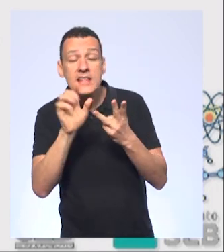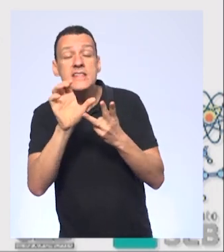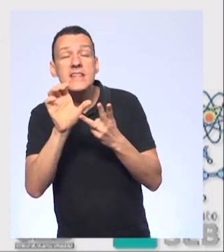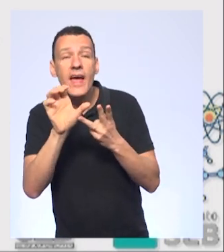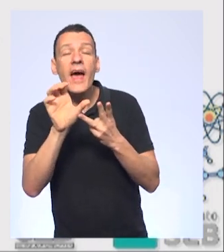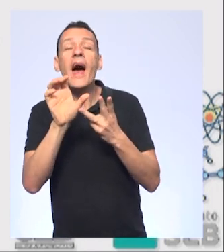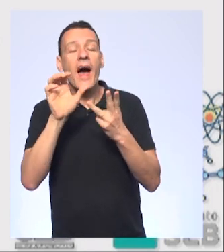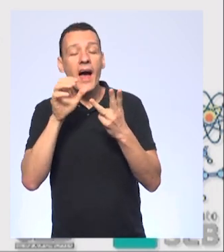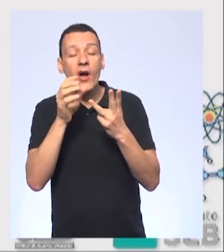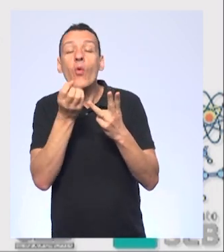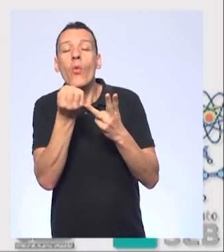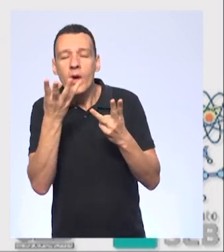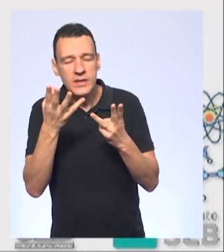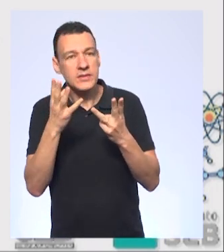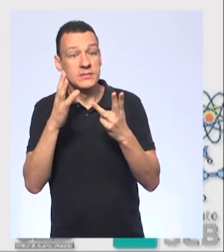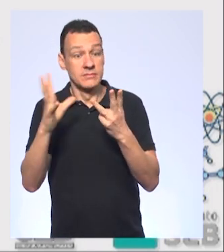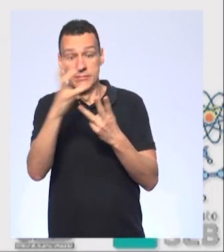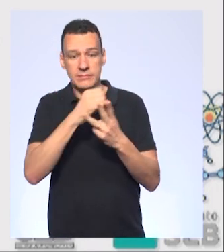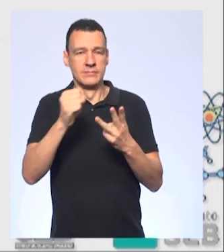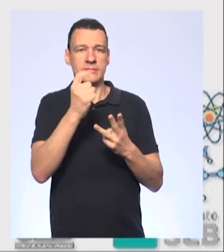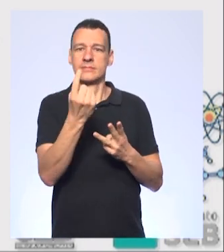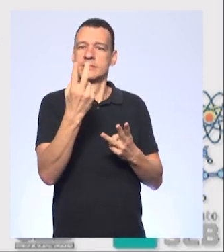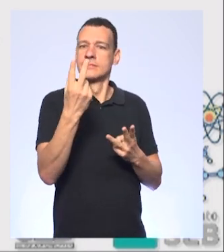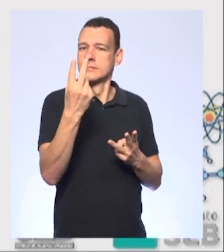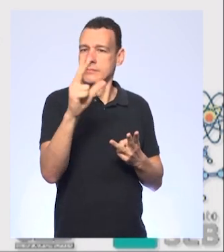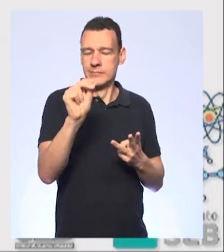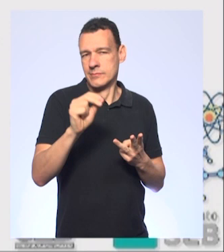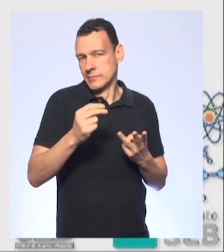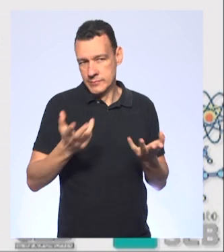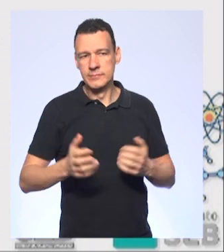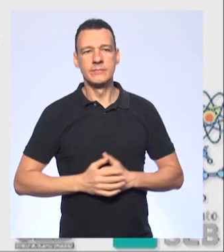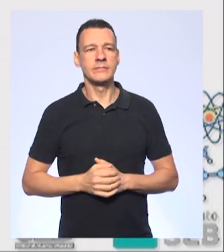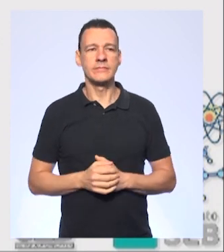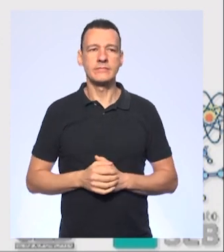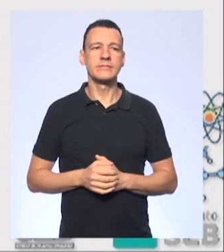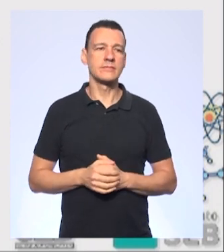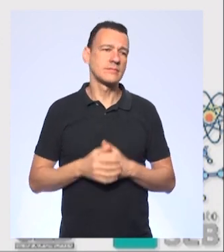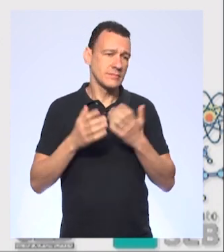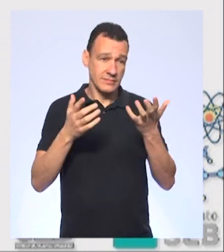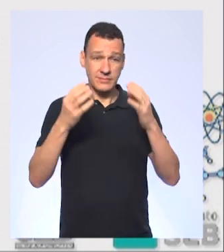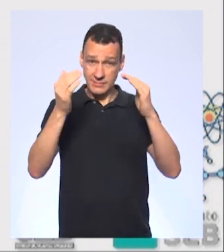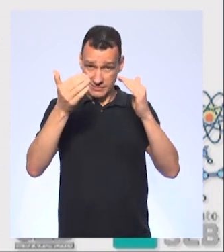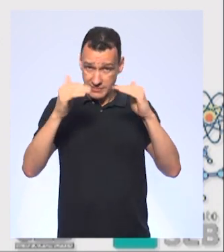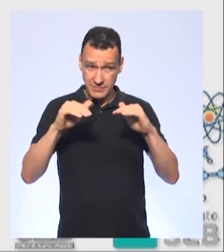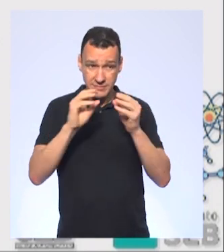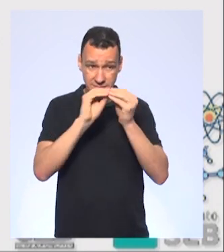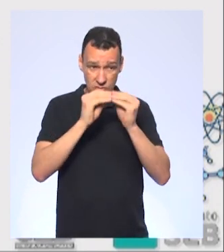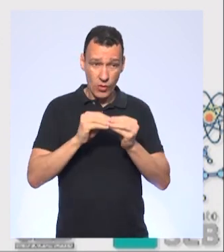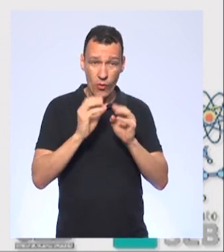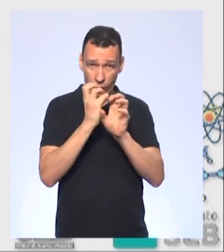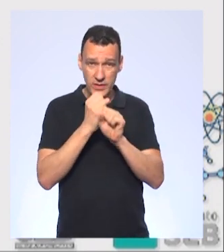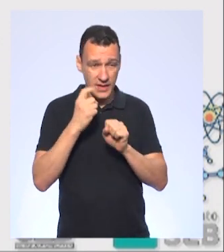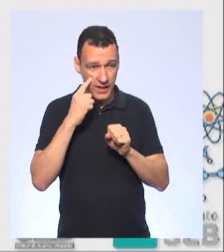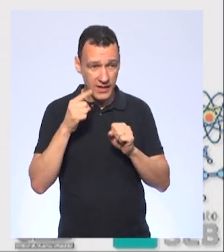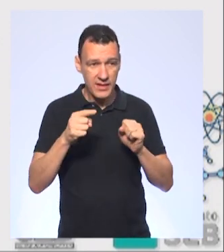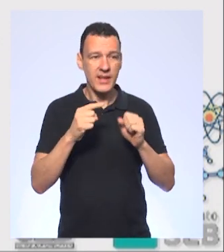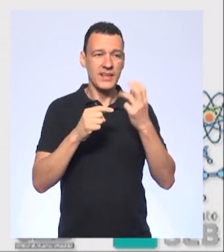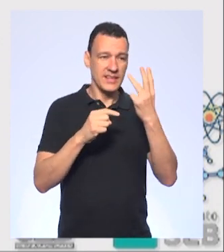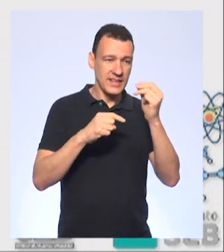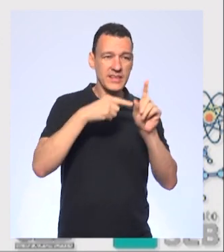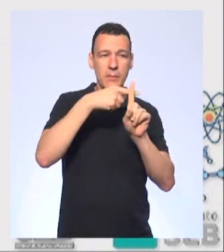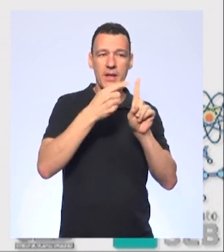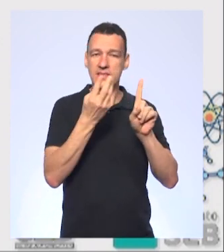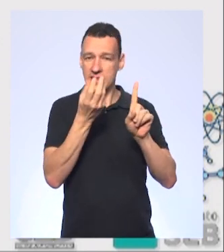professor aqui. 30 mais 36 dão 66, que vai para o outro lado, menos 66. 120